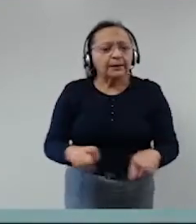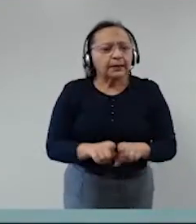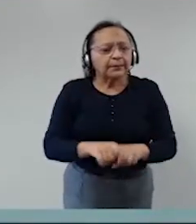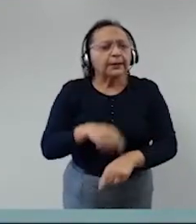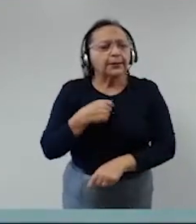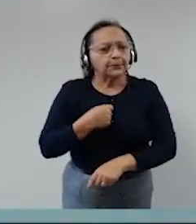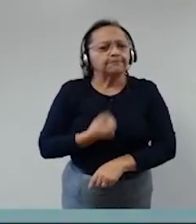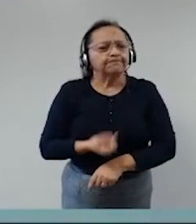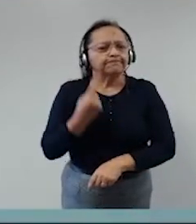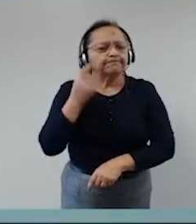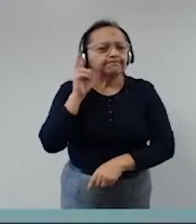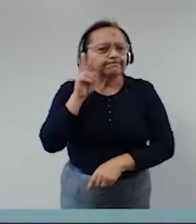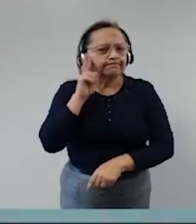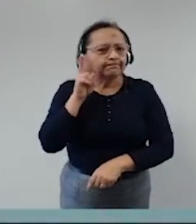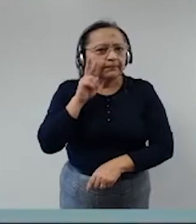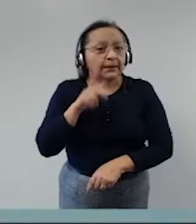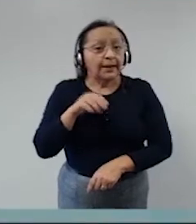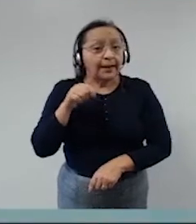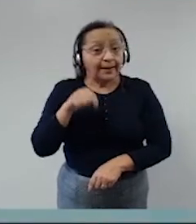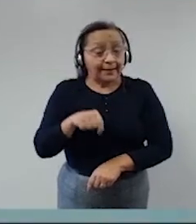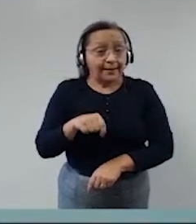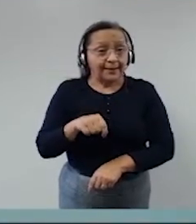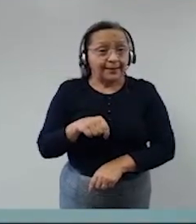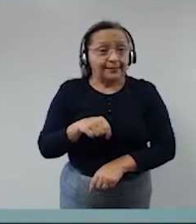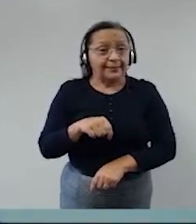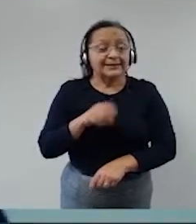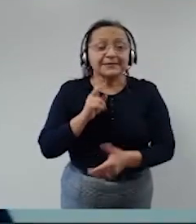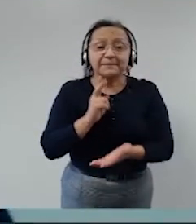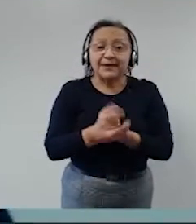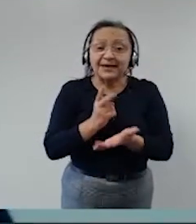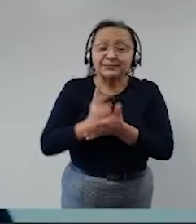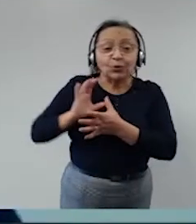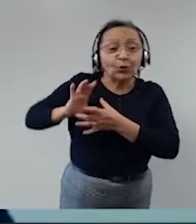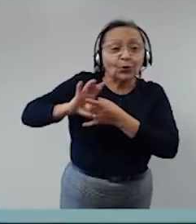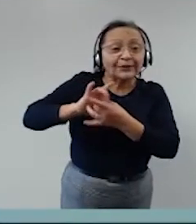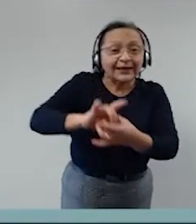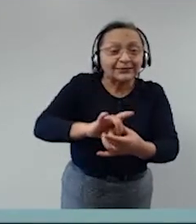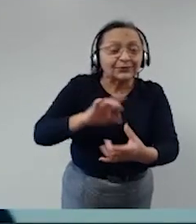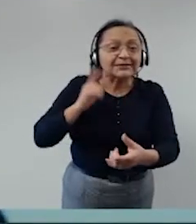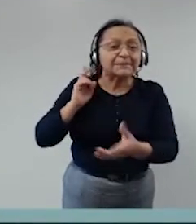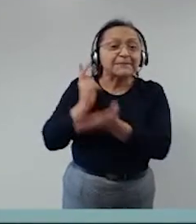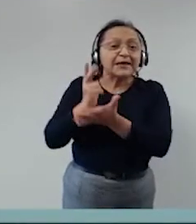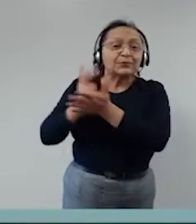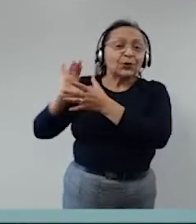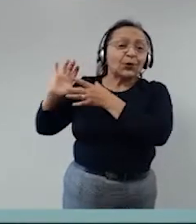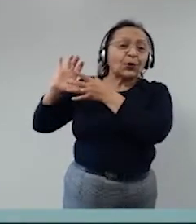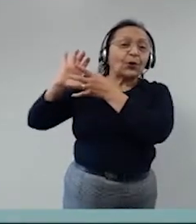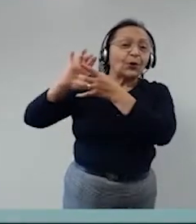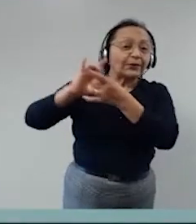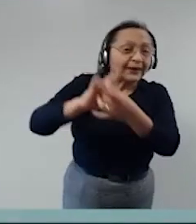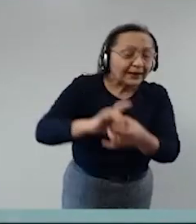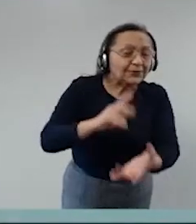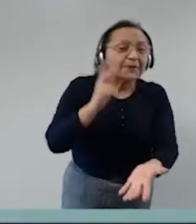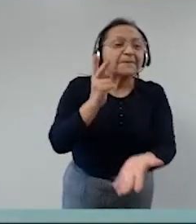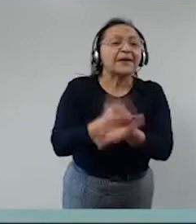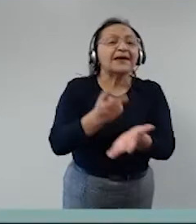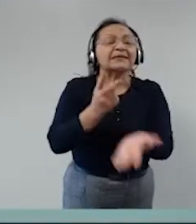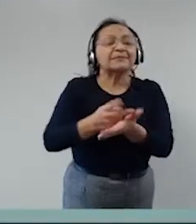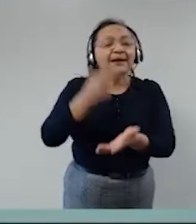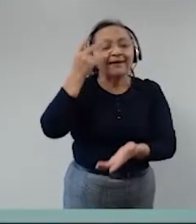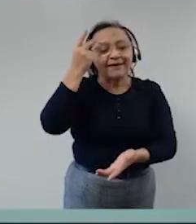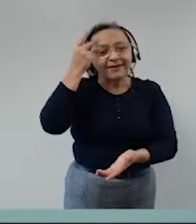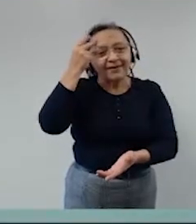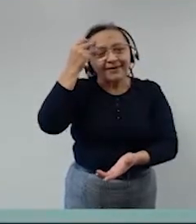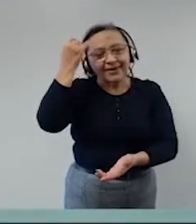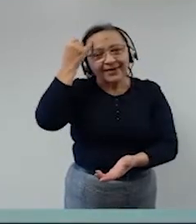senhores que, nessa mesma veia, nessa mesma ideia e com esse mesmo objetivo